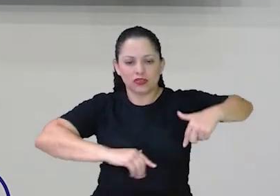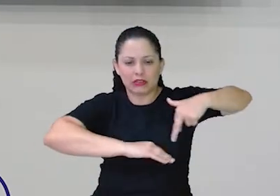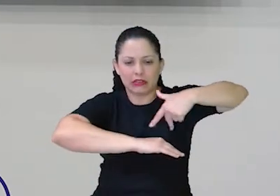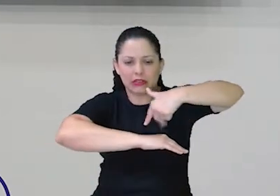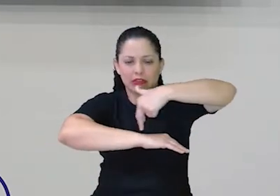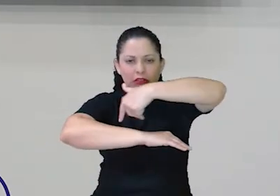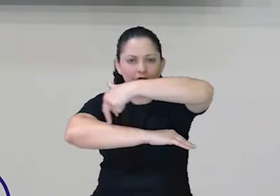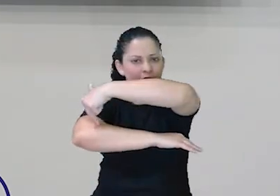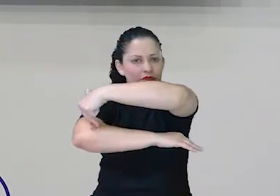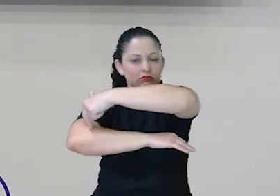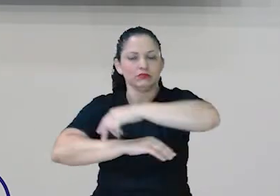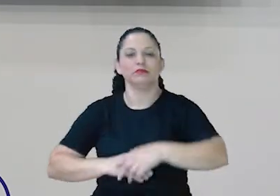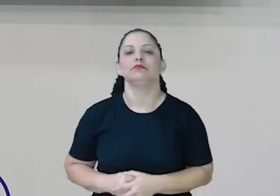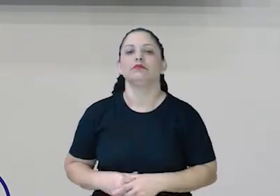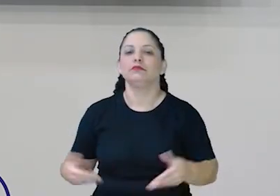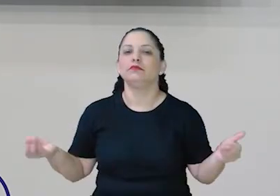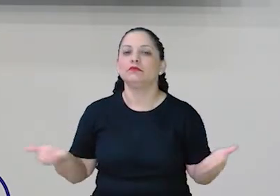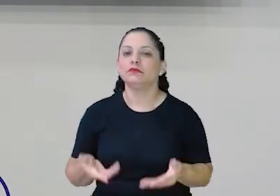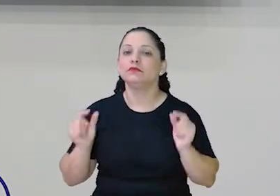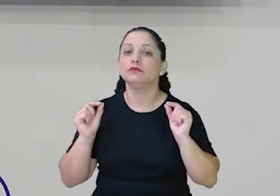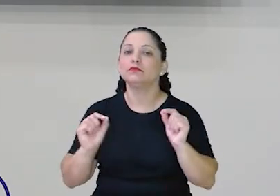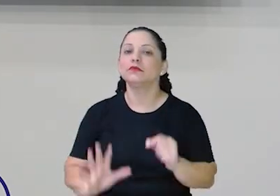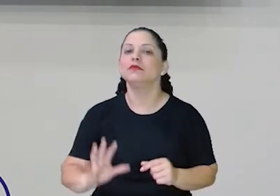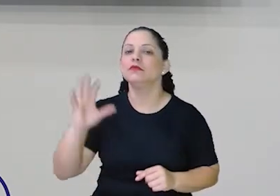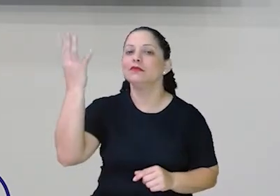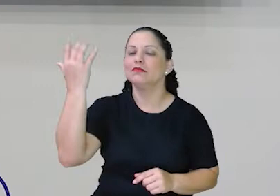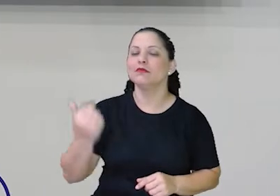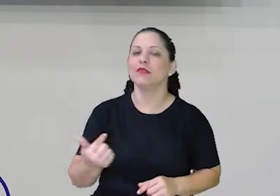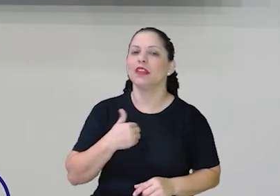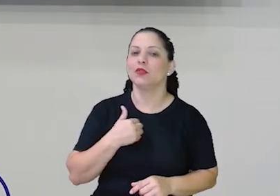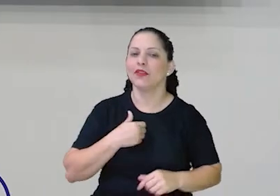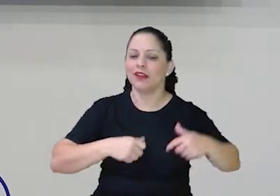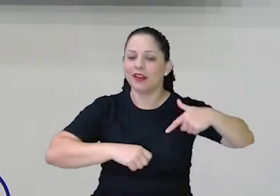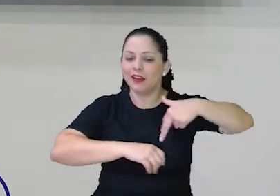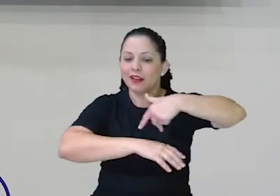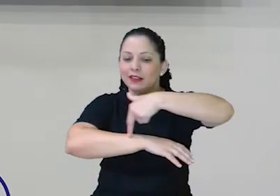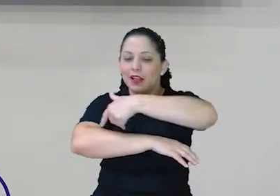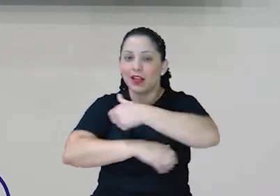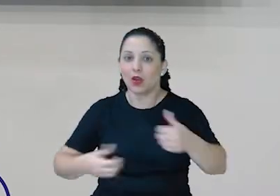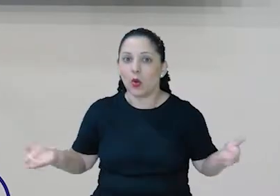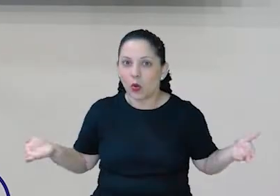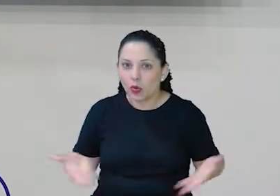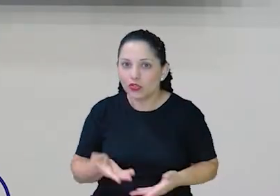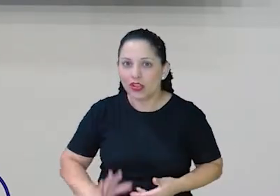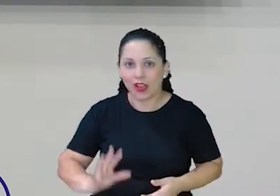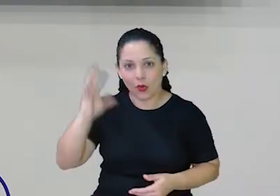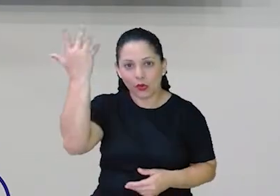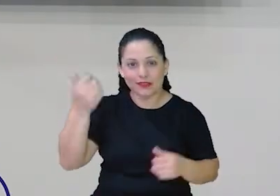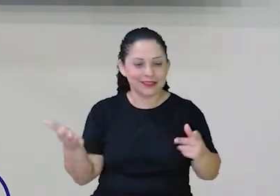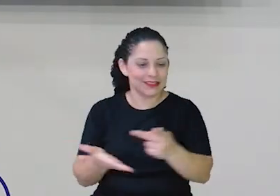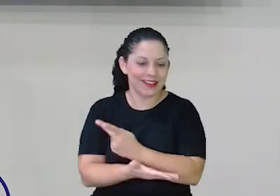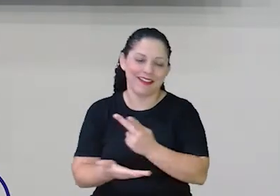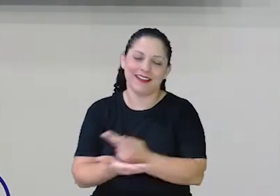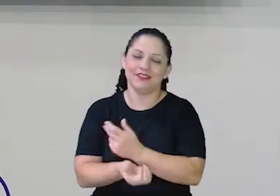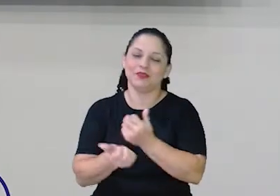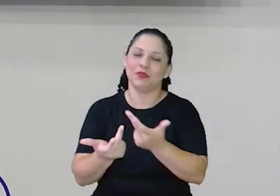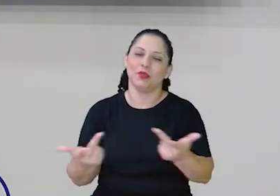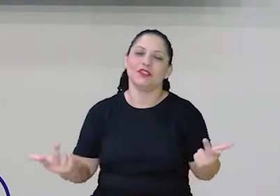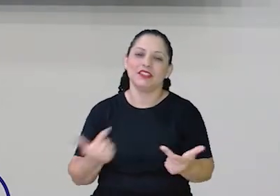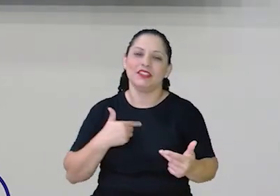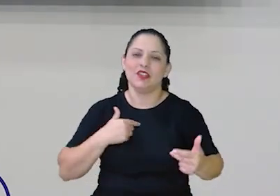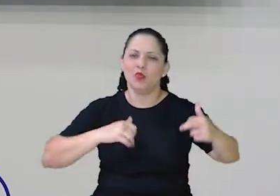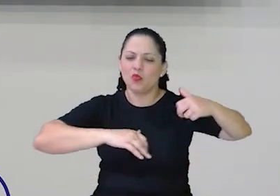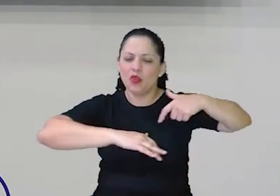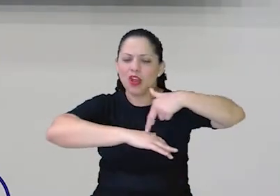nem sabem o que foi que aconteceu, tá? Eu estava passando por uma viela, hoje aconteceu tudo errado comigo. Estava passando por uma viela e sabe o que foi